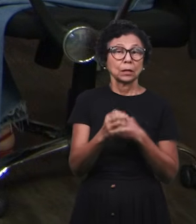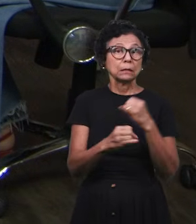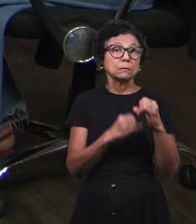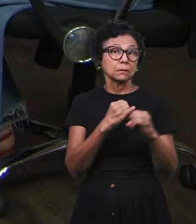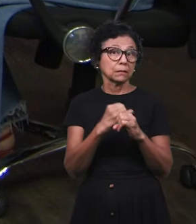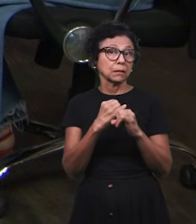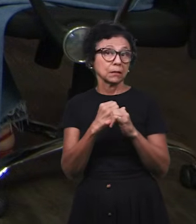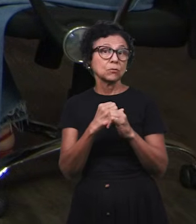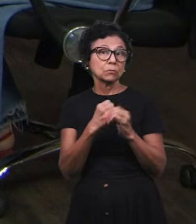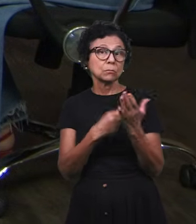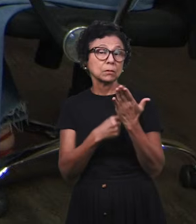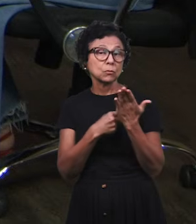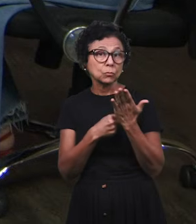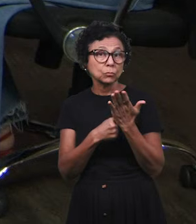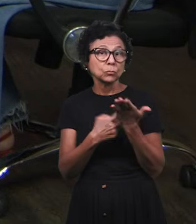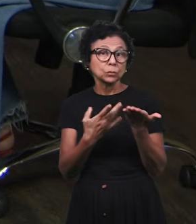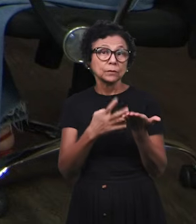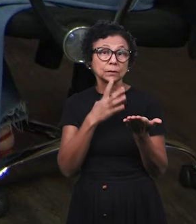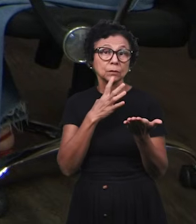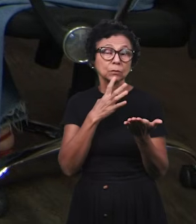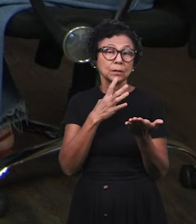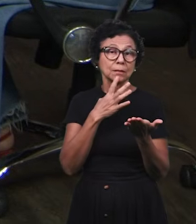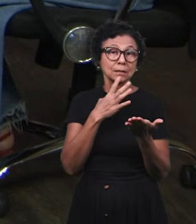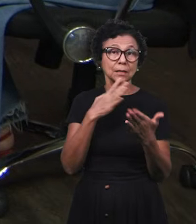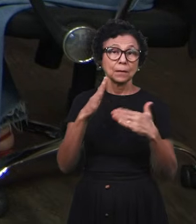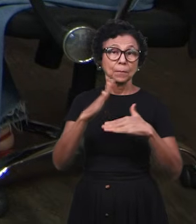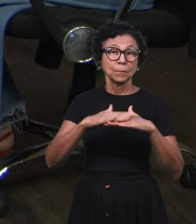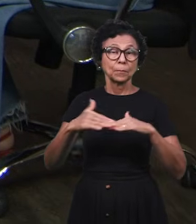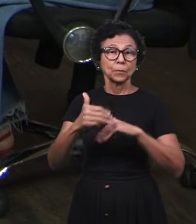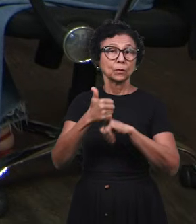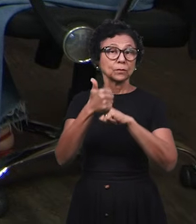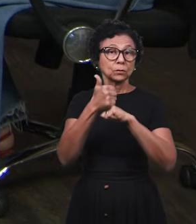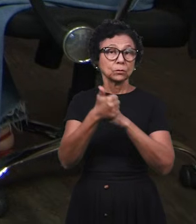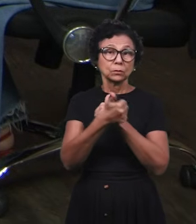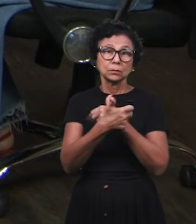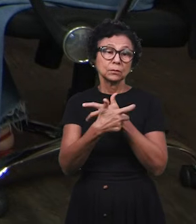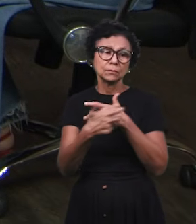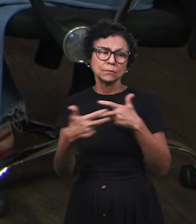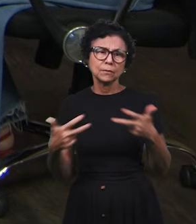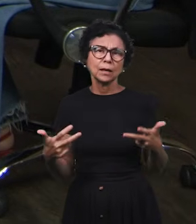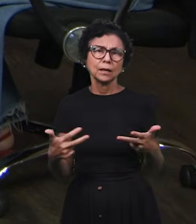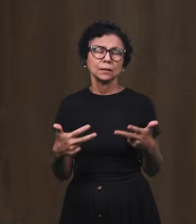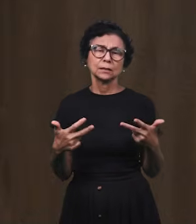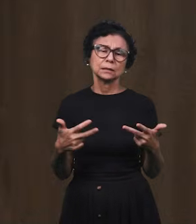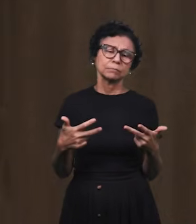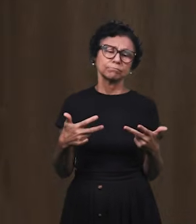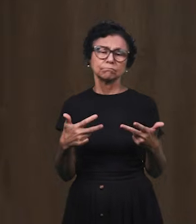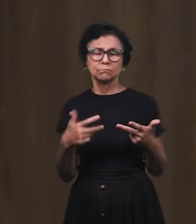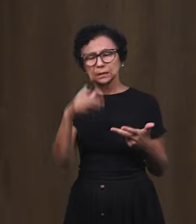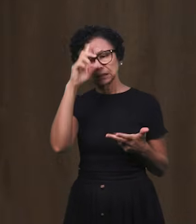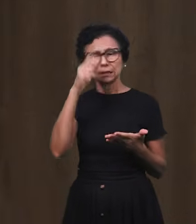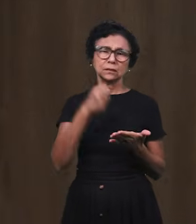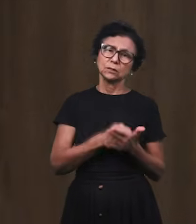poder decidir. Tá, Maria Fernanda? Então, assim, as possibilidades são gigantes. Mas olha, gente, advogar é muito bom, tá bom?